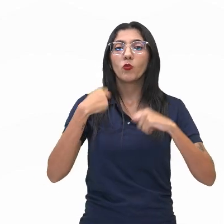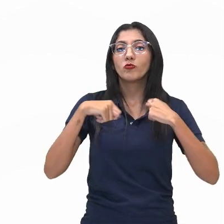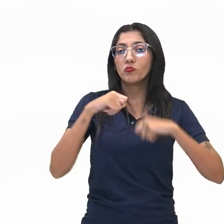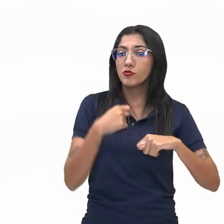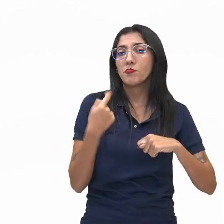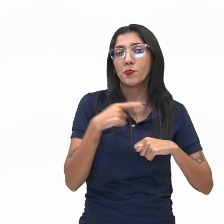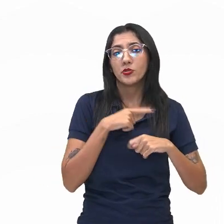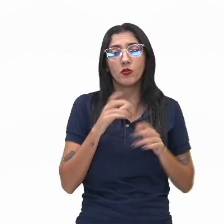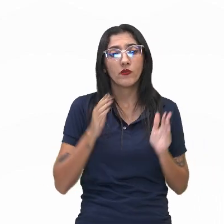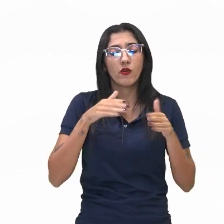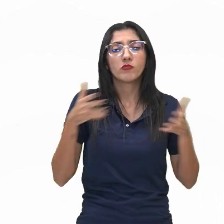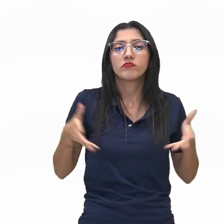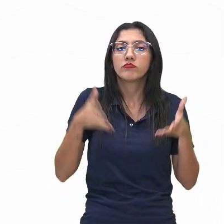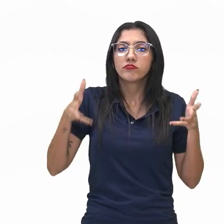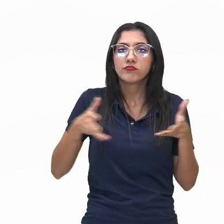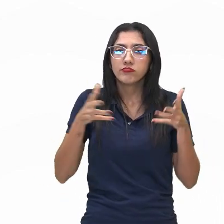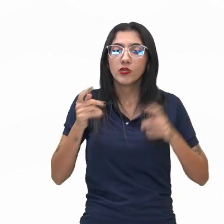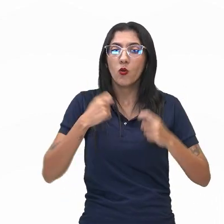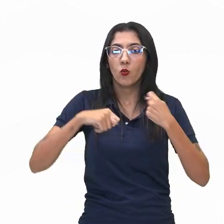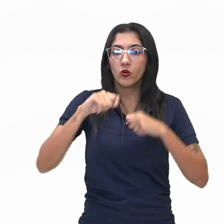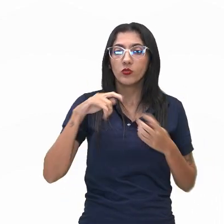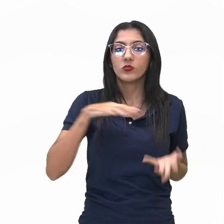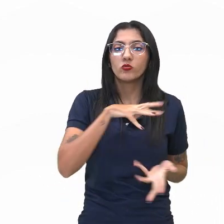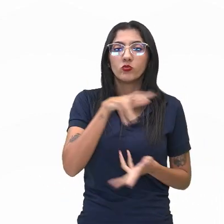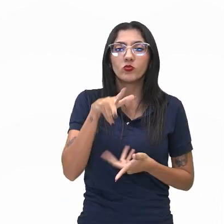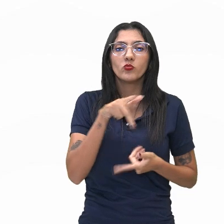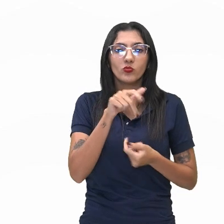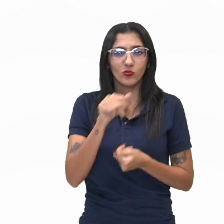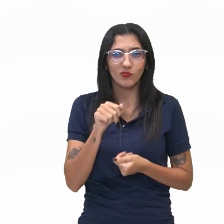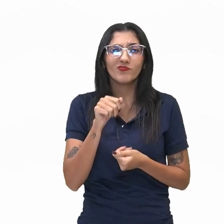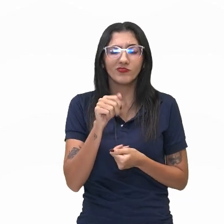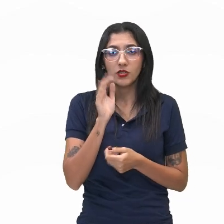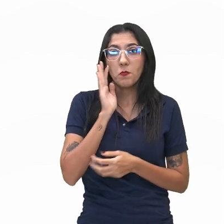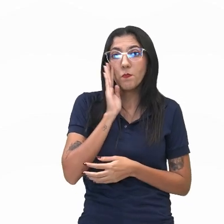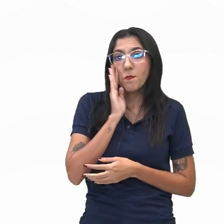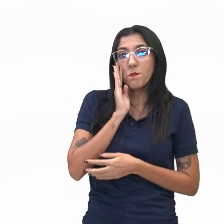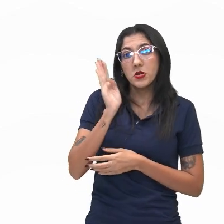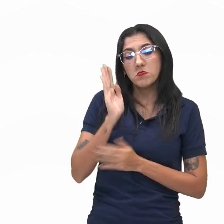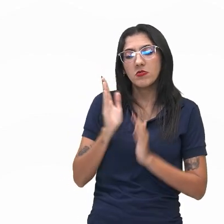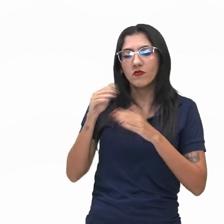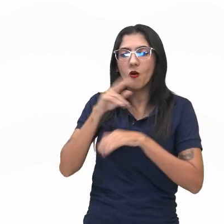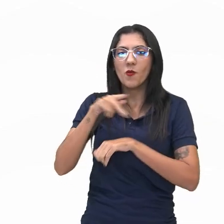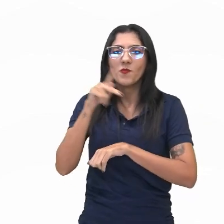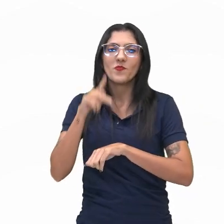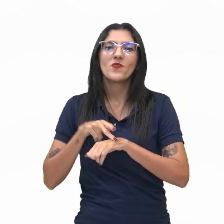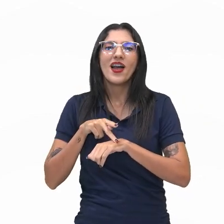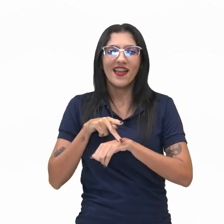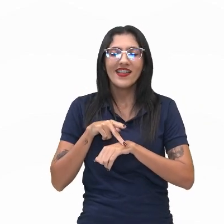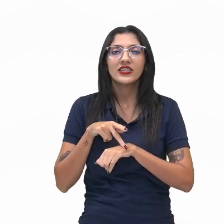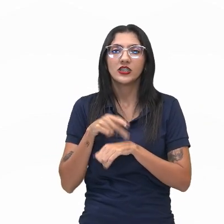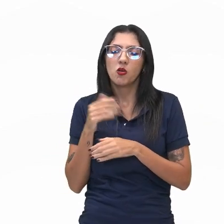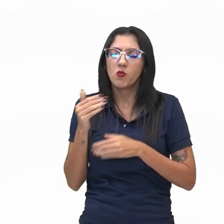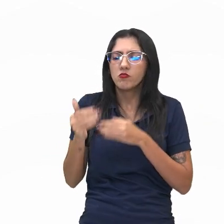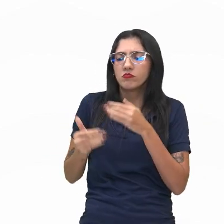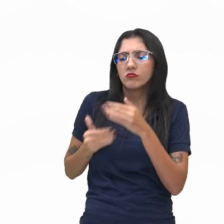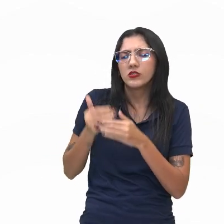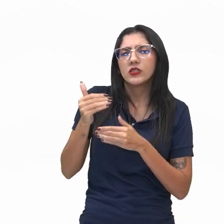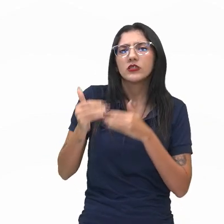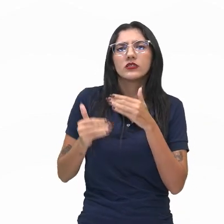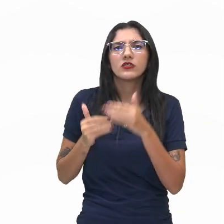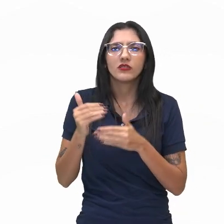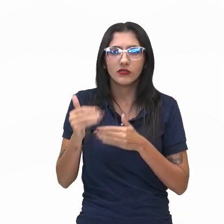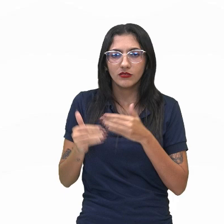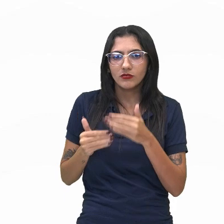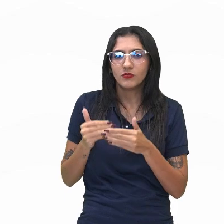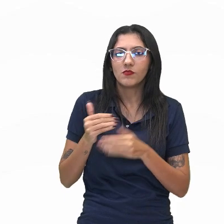busca promover o desenvolvimento econômico global, tá? Especialmente nos países em desenvolvimento,